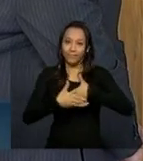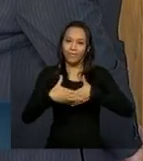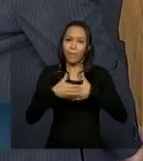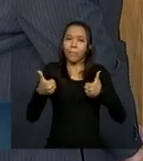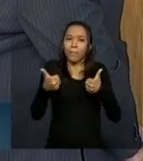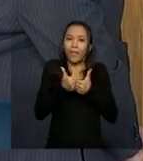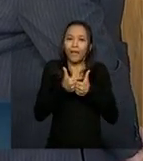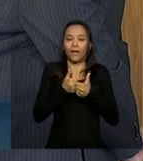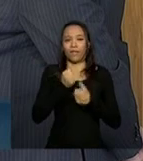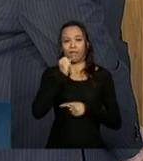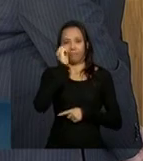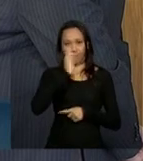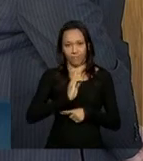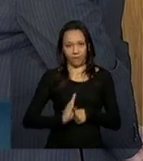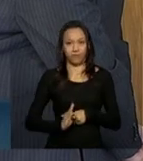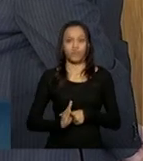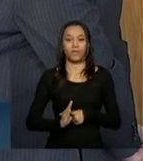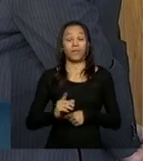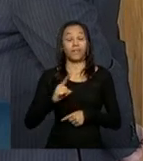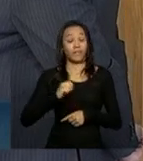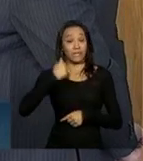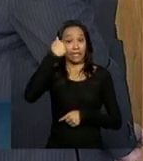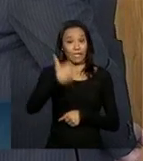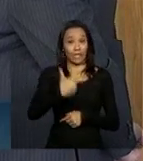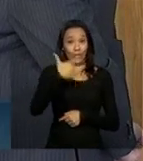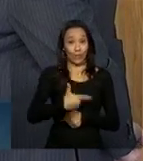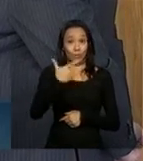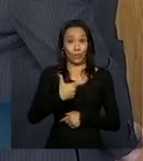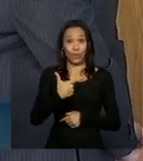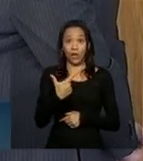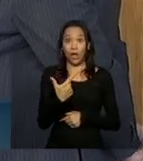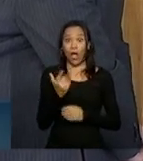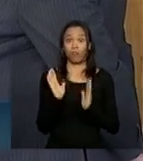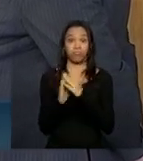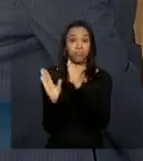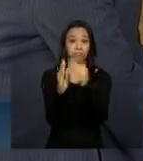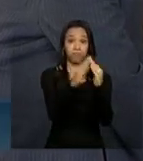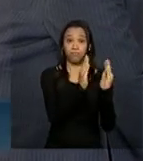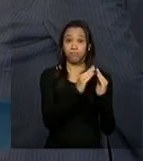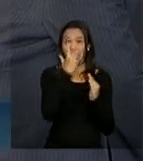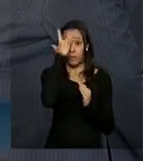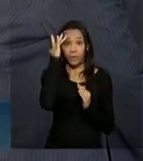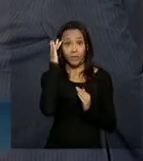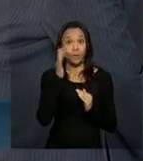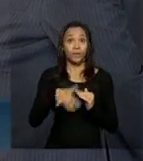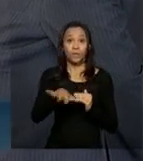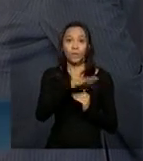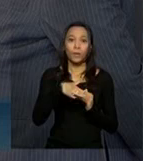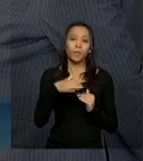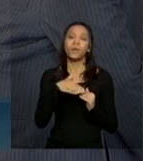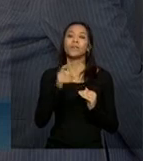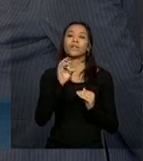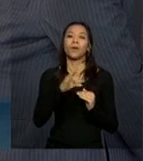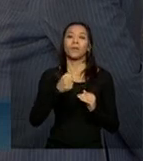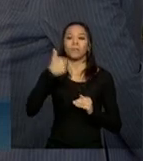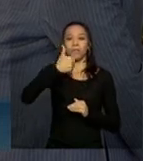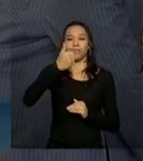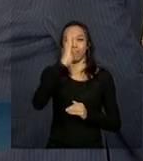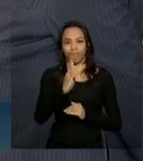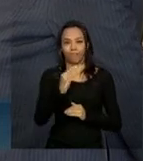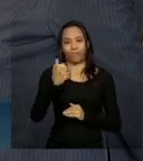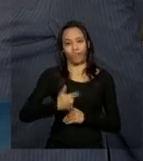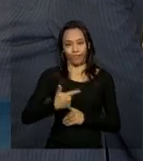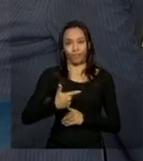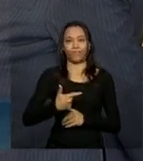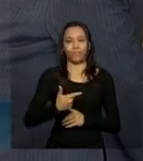Brasil. E tem a segunda maior população da América do Sul, atrás somente do Brasil.